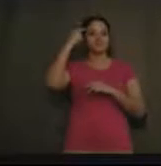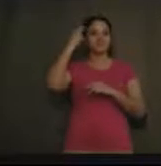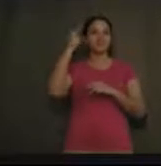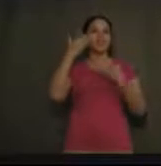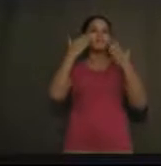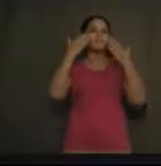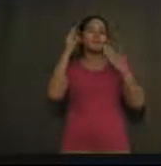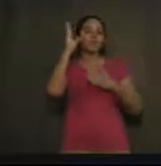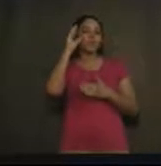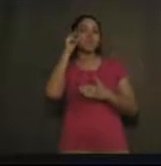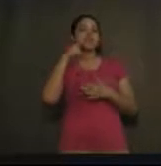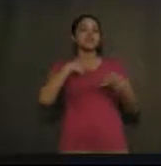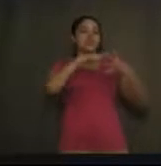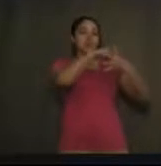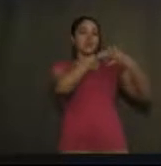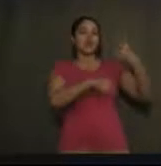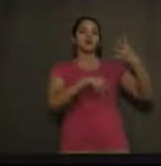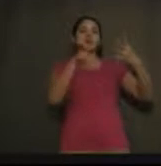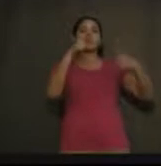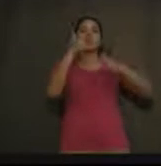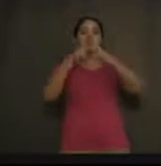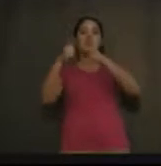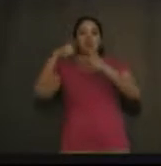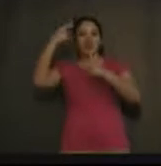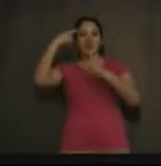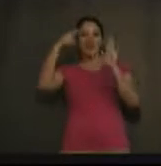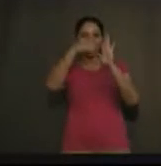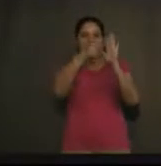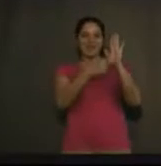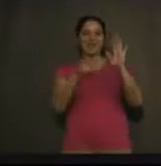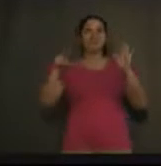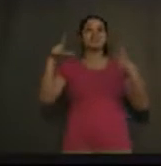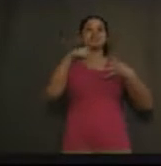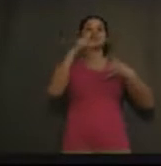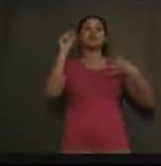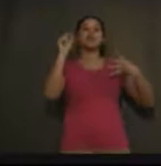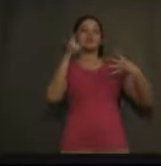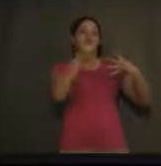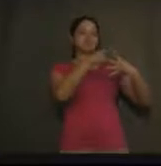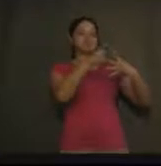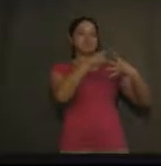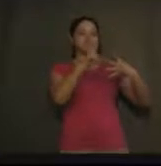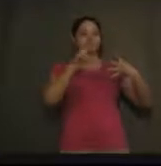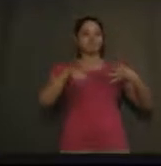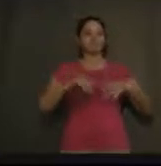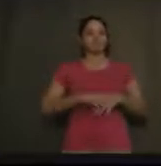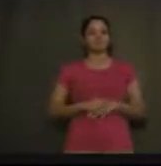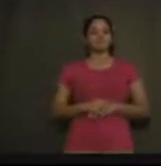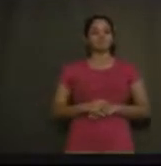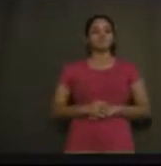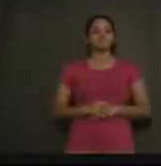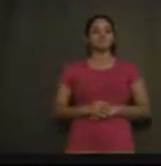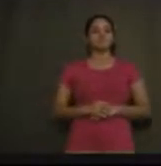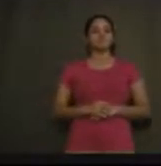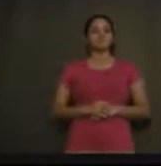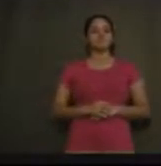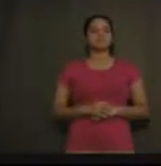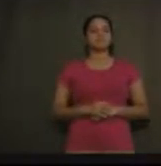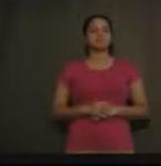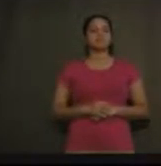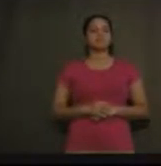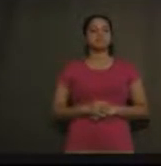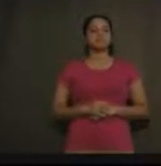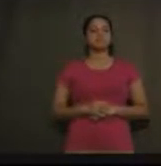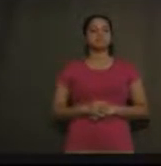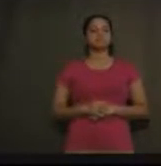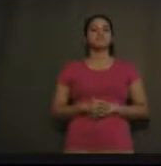pelo júri, ele tinha optado pelo primeiro, por esse problema que eu mencionei há pouco. Na verdade,